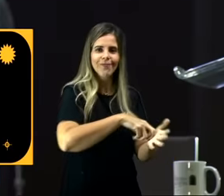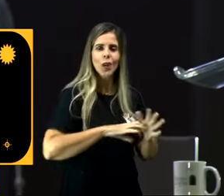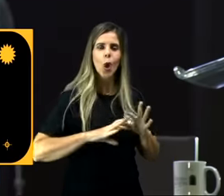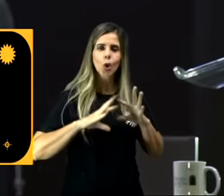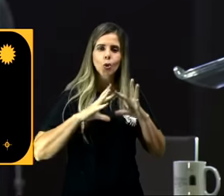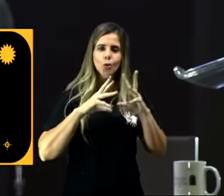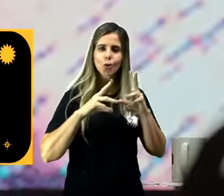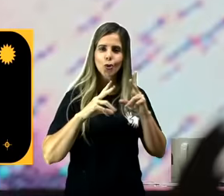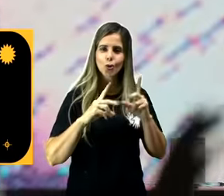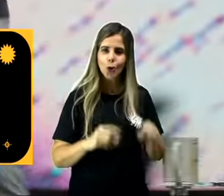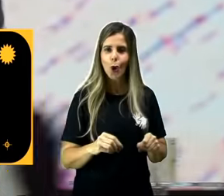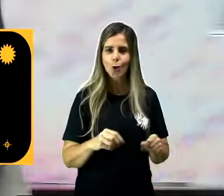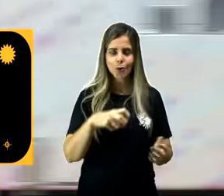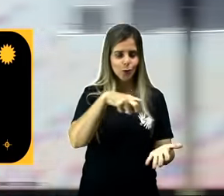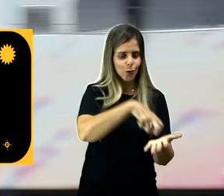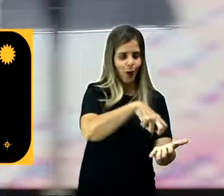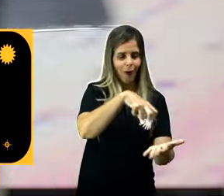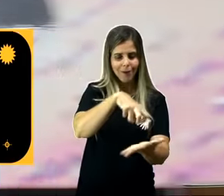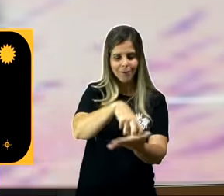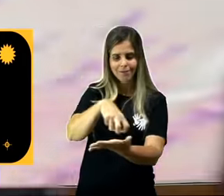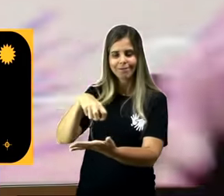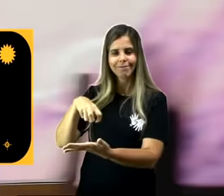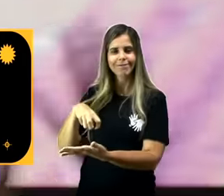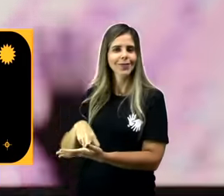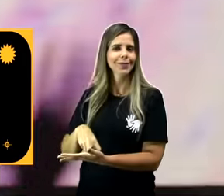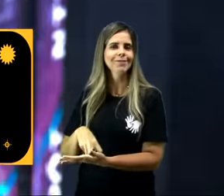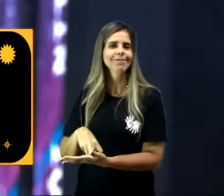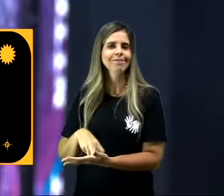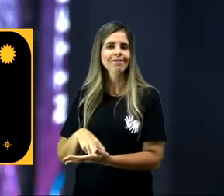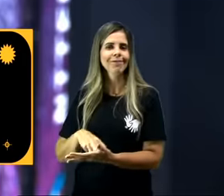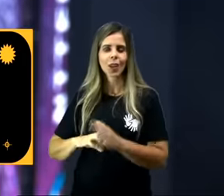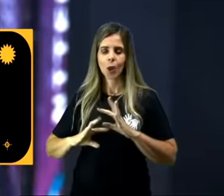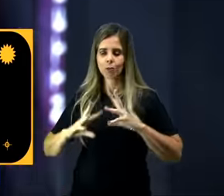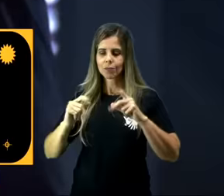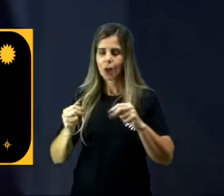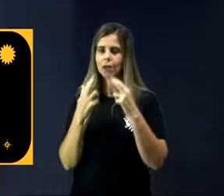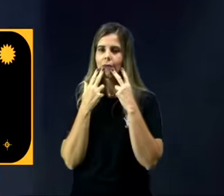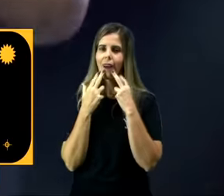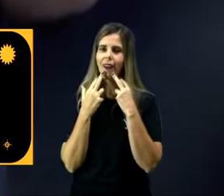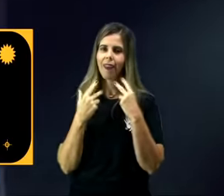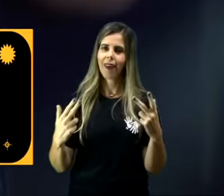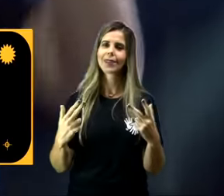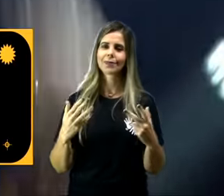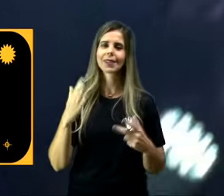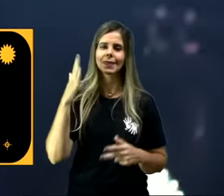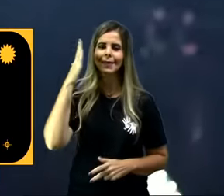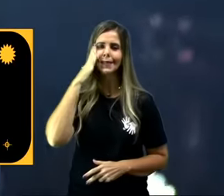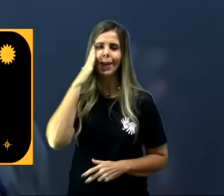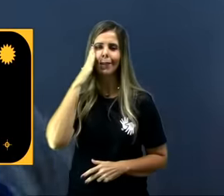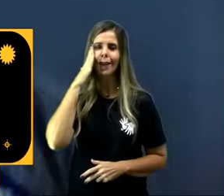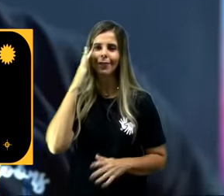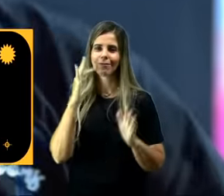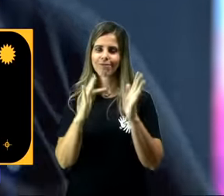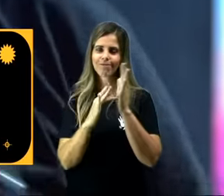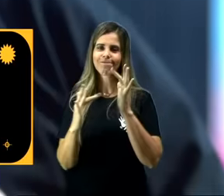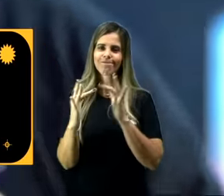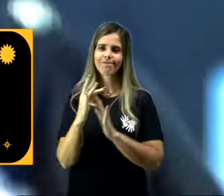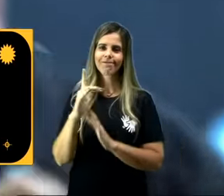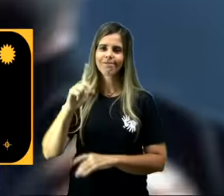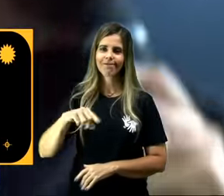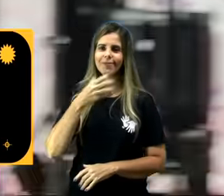terra, todo joelho se dobrará, toda língua reconhecerá que ele é o Senhor.